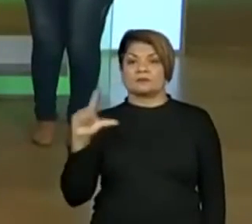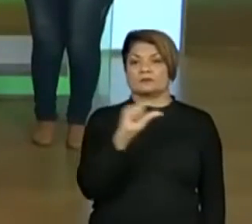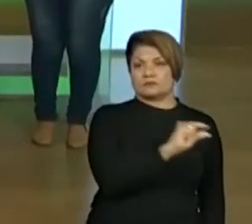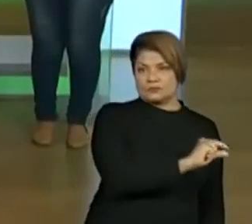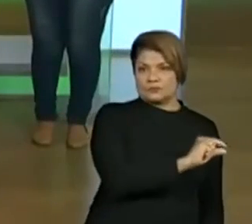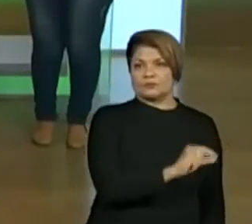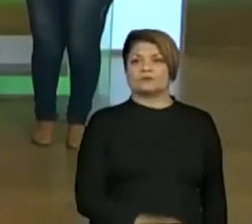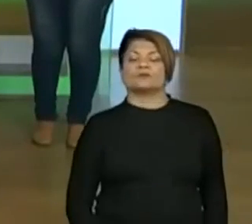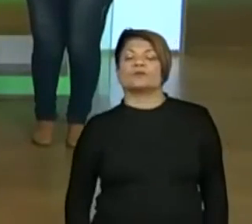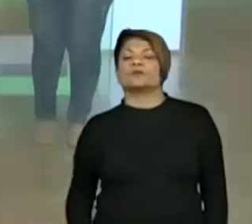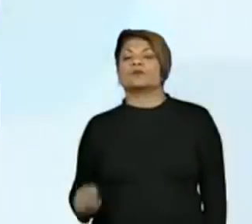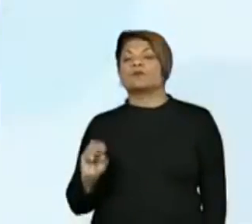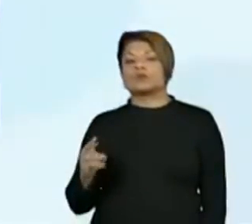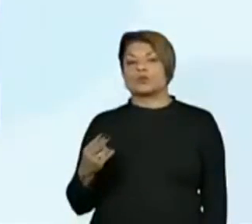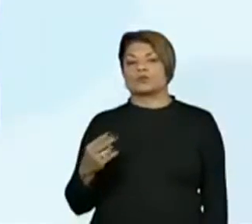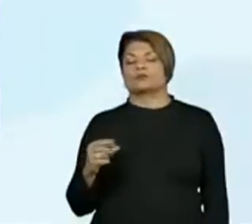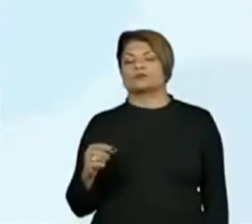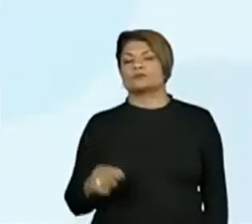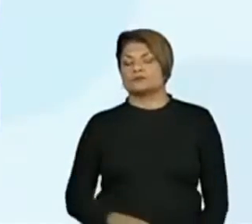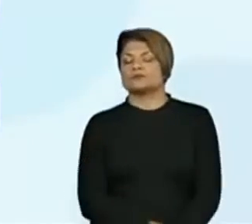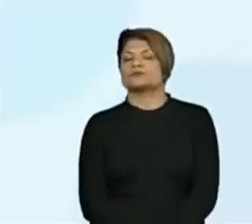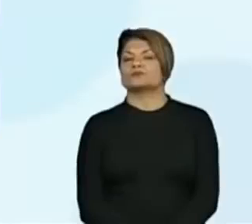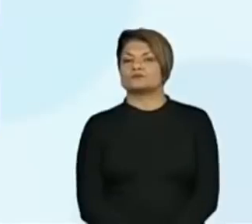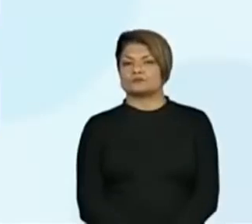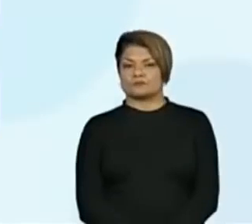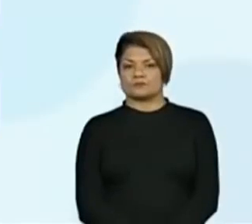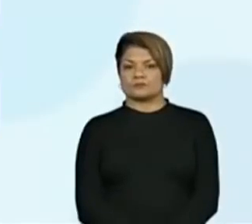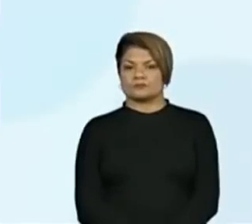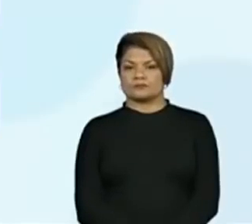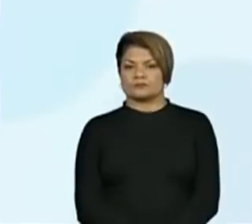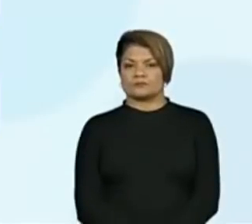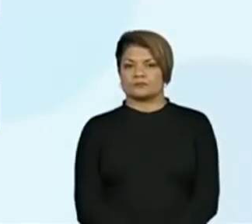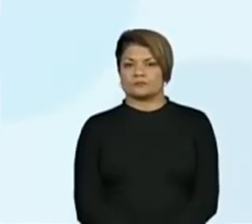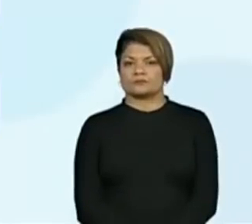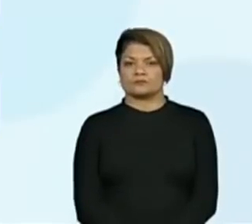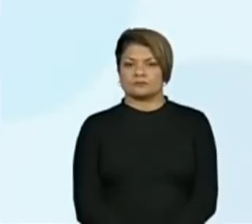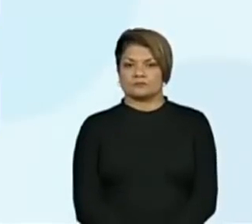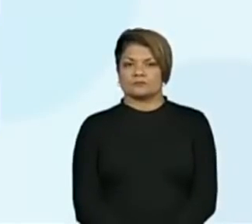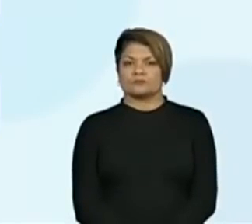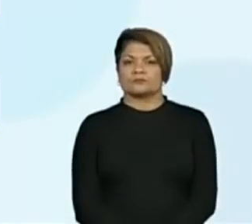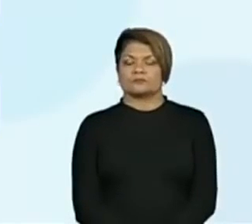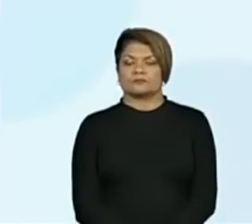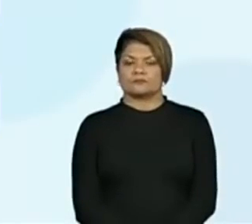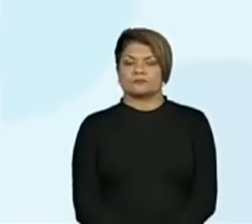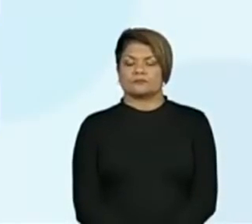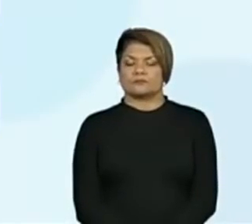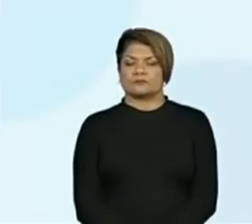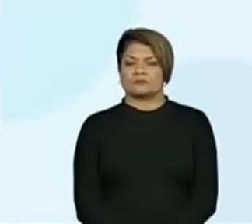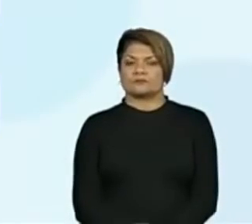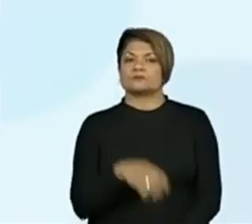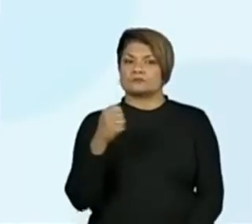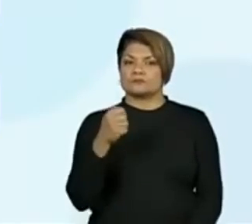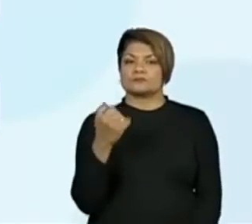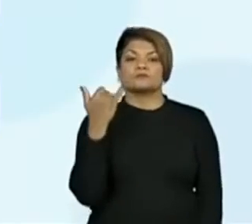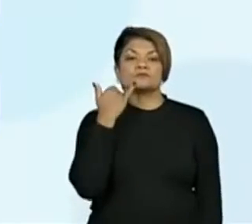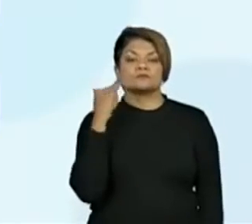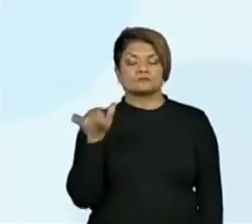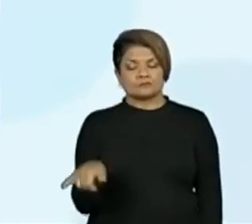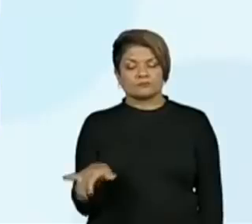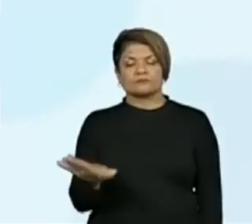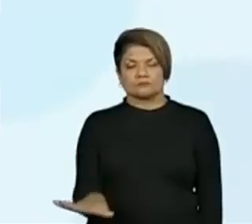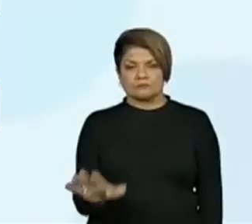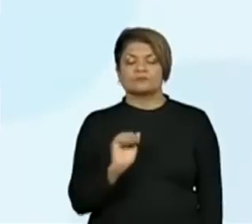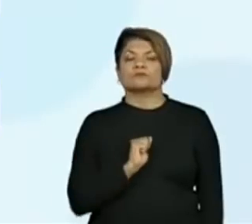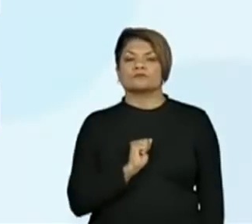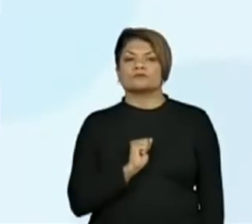da esquerda para a direita. Na hora de organizar esses números. E aí eu quero a ajuda de vocês agora. Coloca o celular quietinho aí. Vocês vão